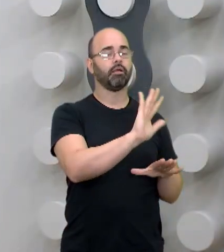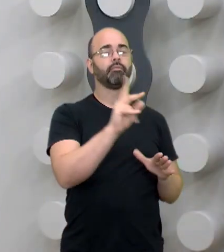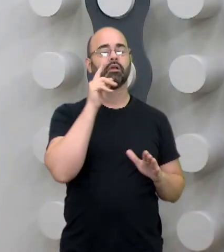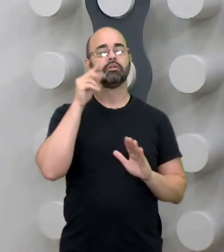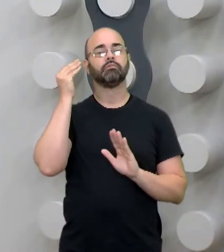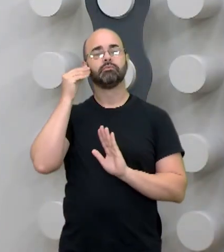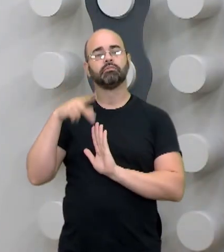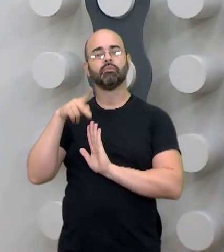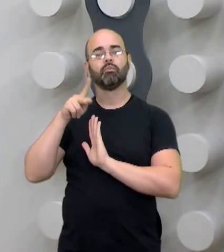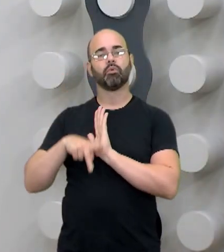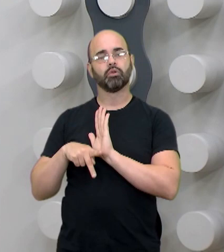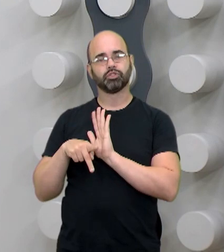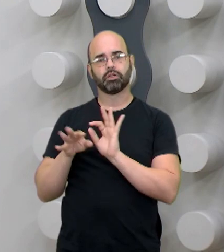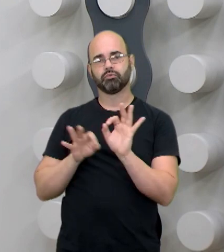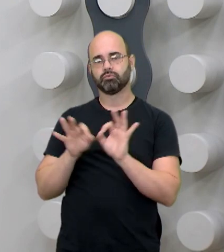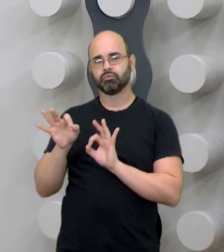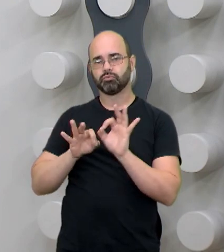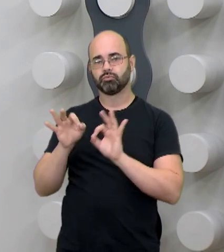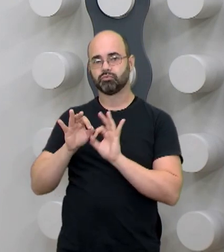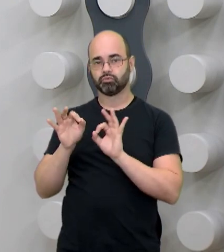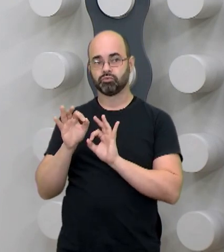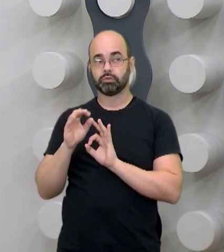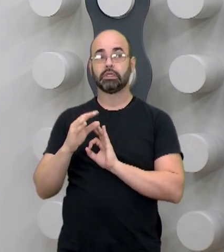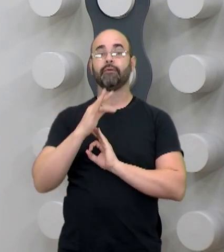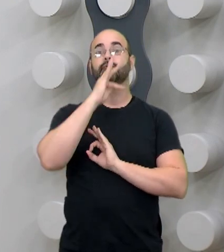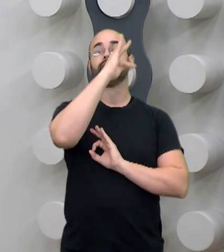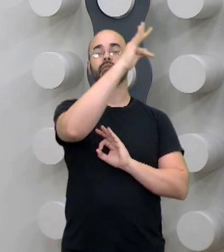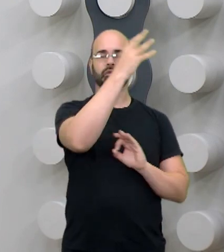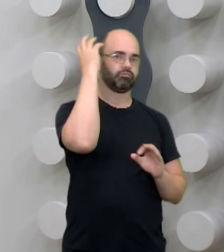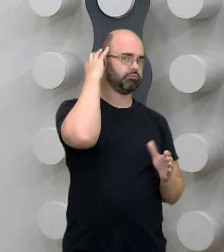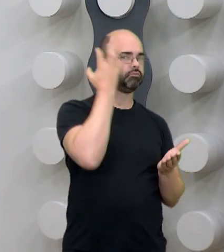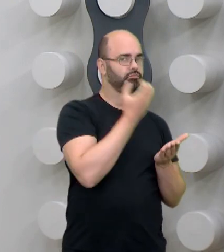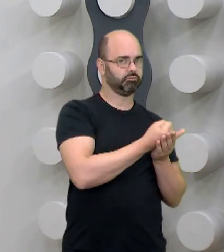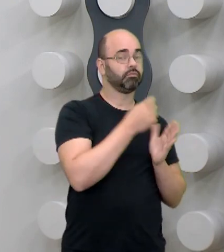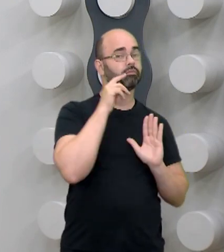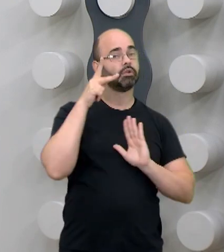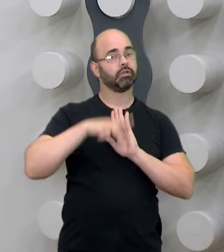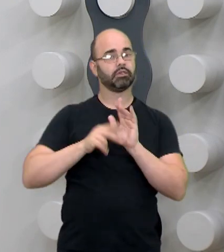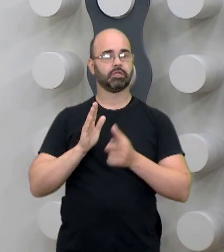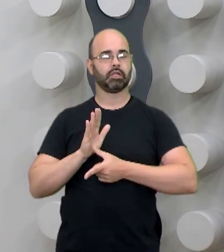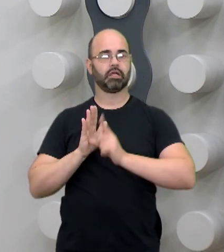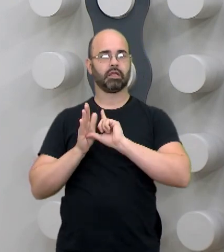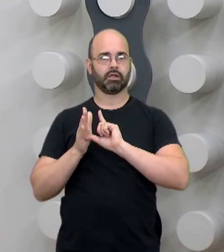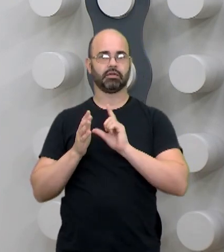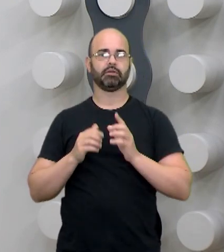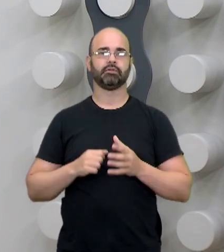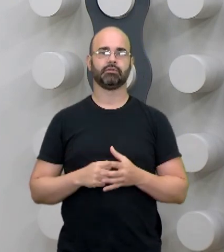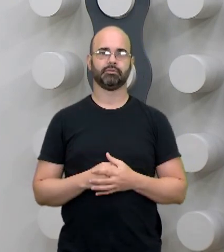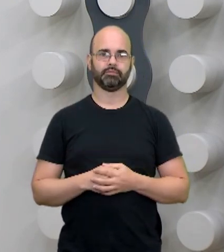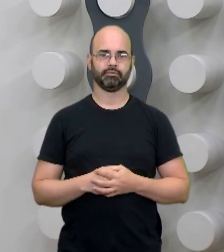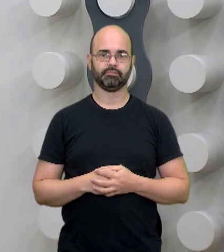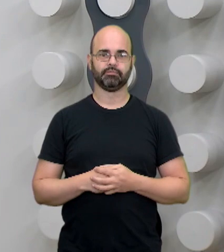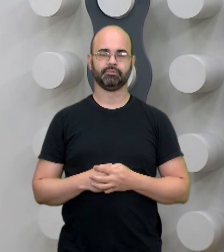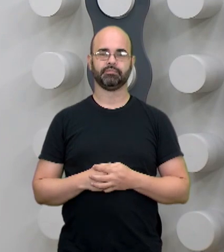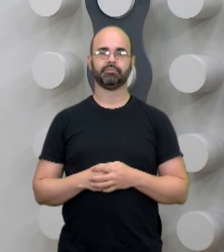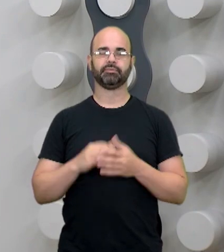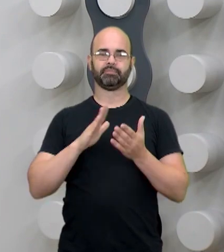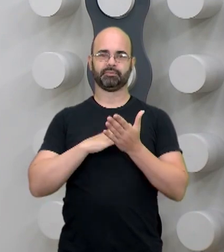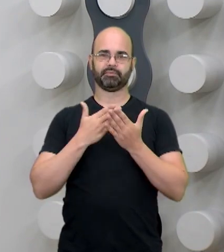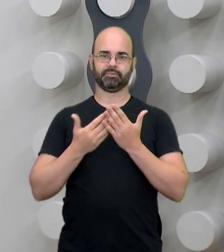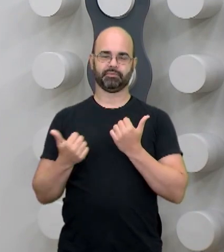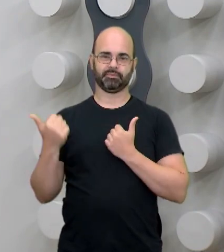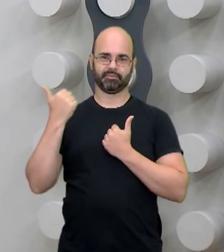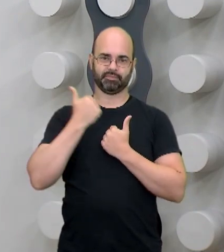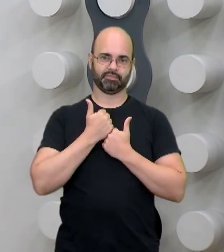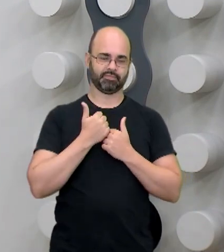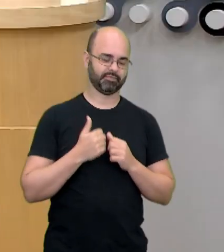isso nessas 2 aulas da sistematização. Lembrando que na próxima eu já vou trazer um modelinho de podcast que eu fiz também, quer dizer, a gente propõe e a gente